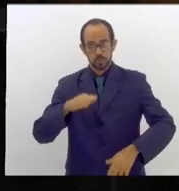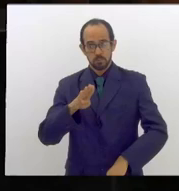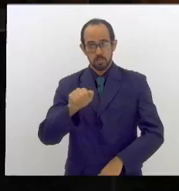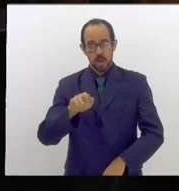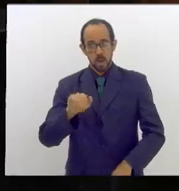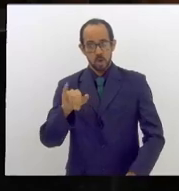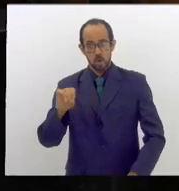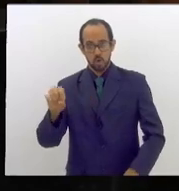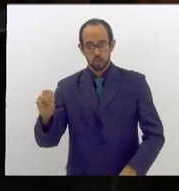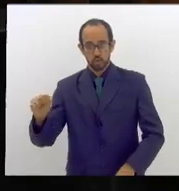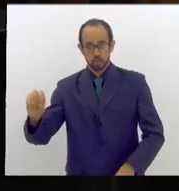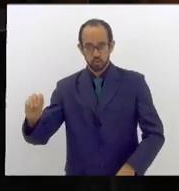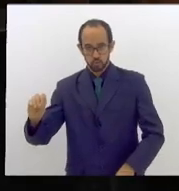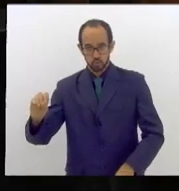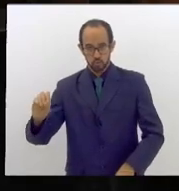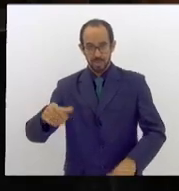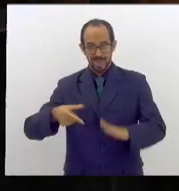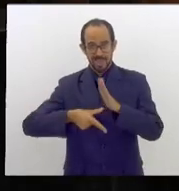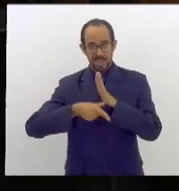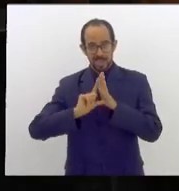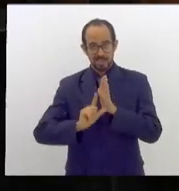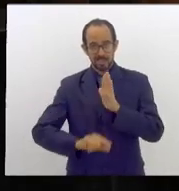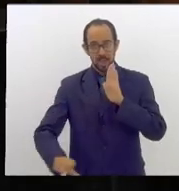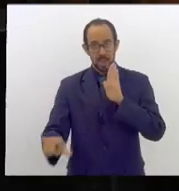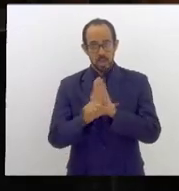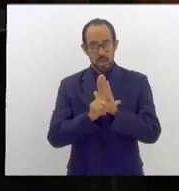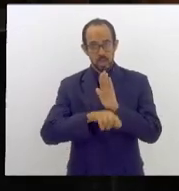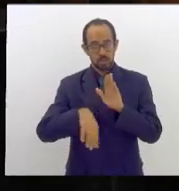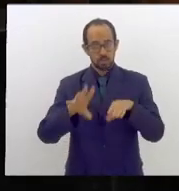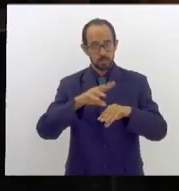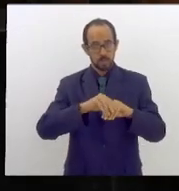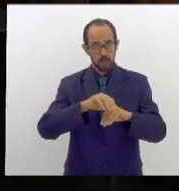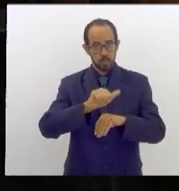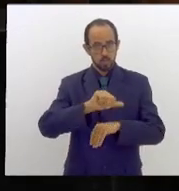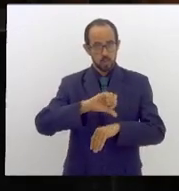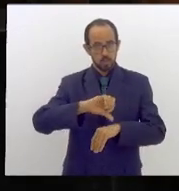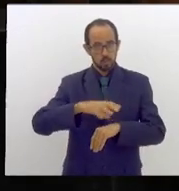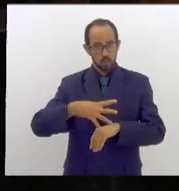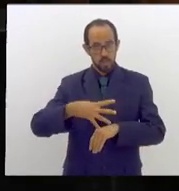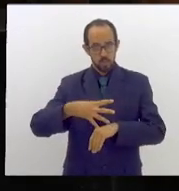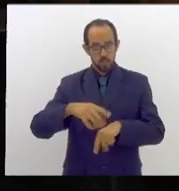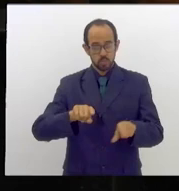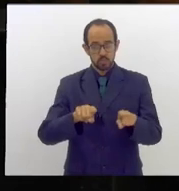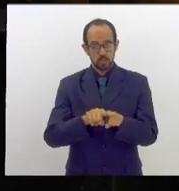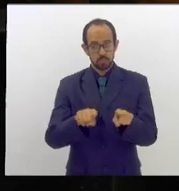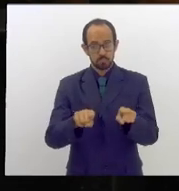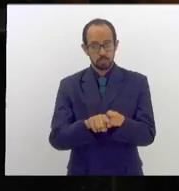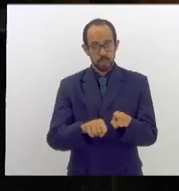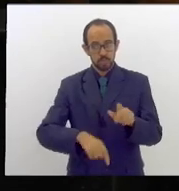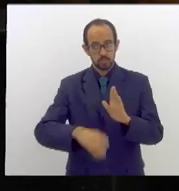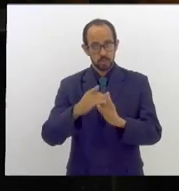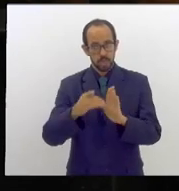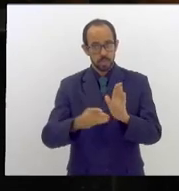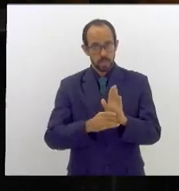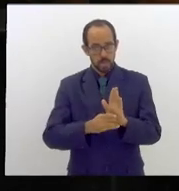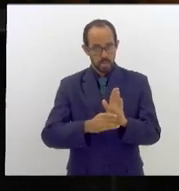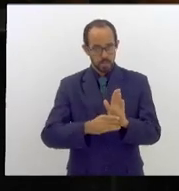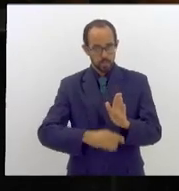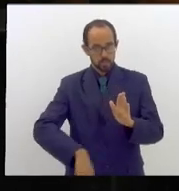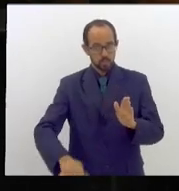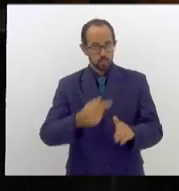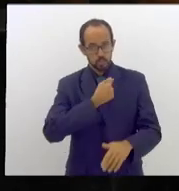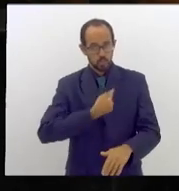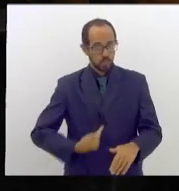antes da lei complementar 194 e do Decreto a Desista do governador